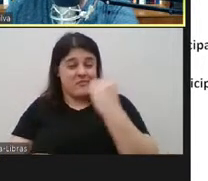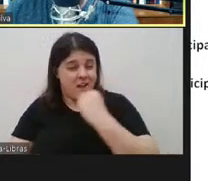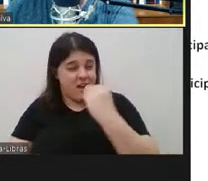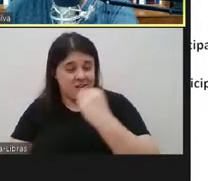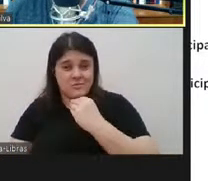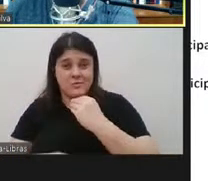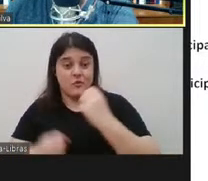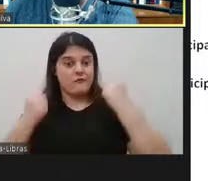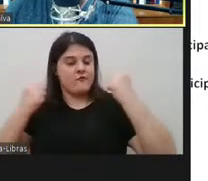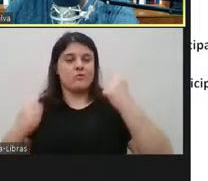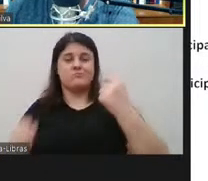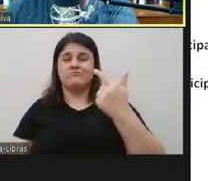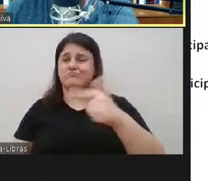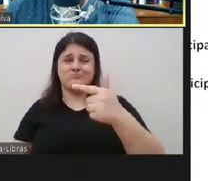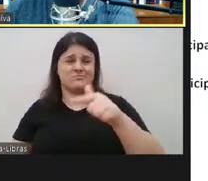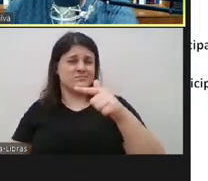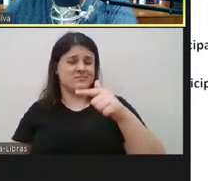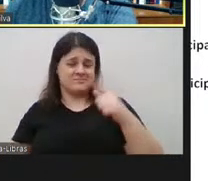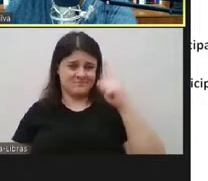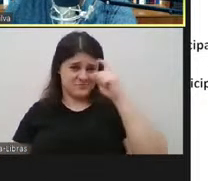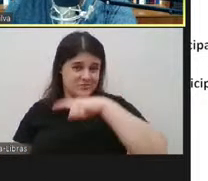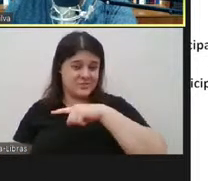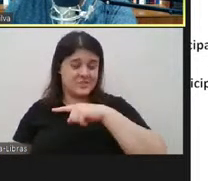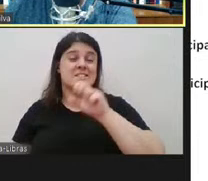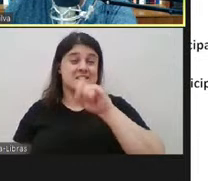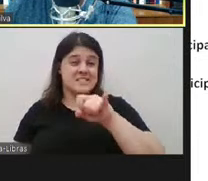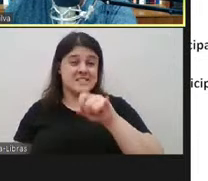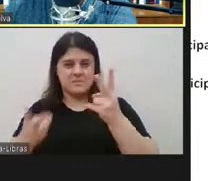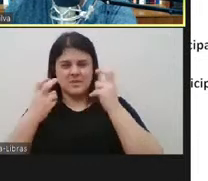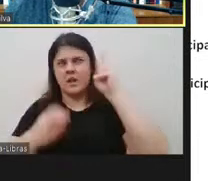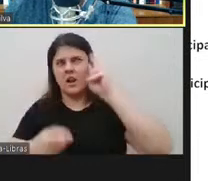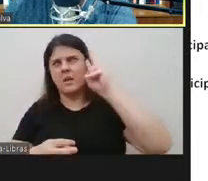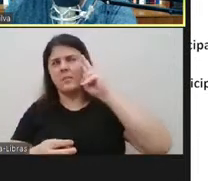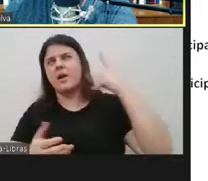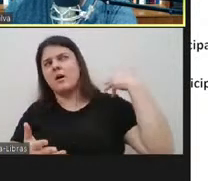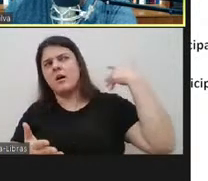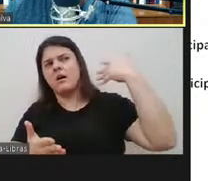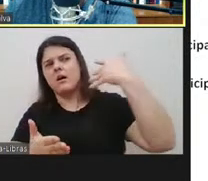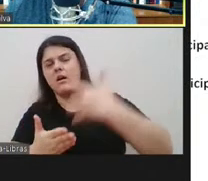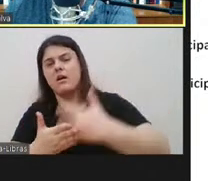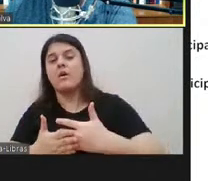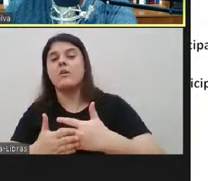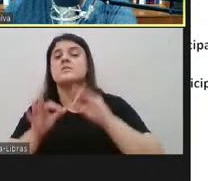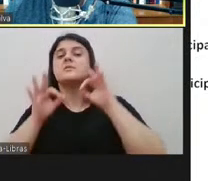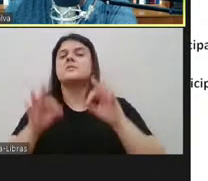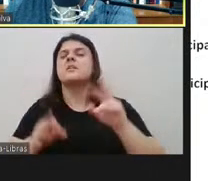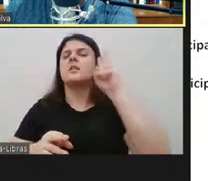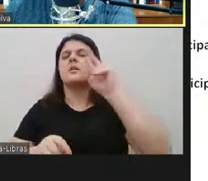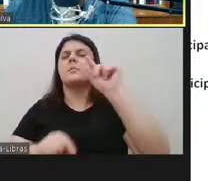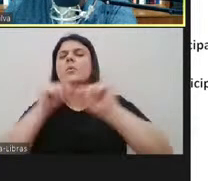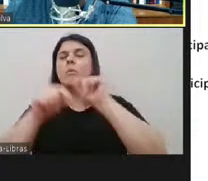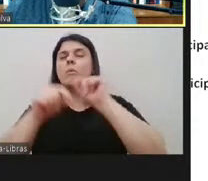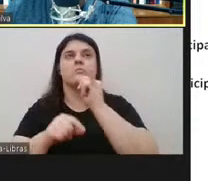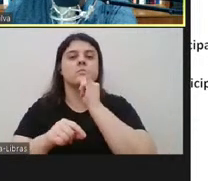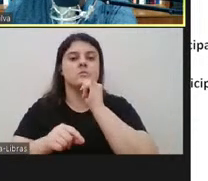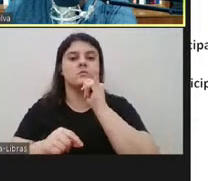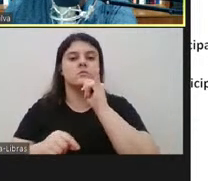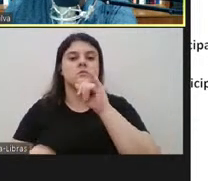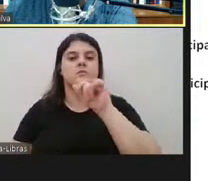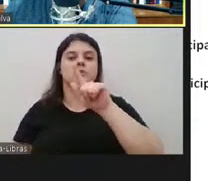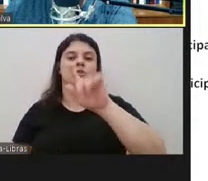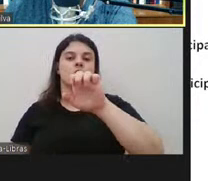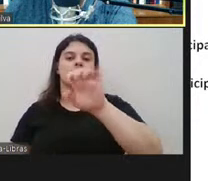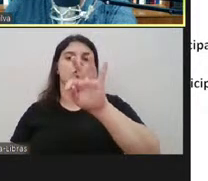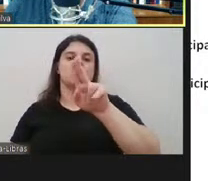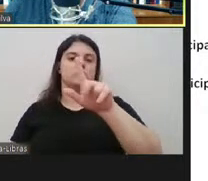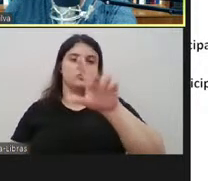do que presidente esportes politicamente se você observar e puxar a sua memória certamente você lembrará de figuras Como Getúlio